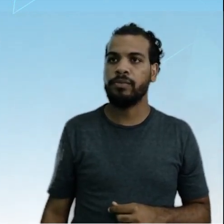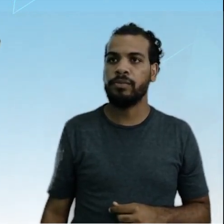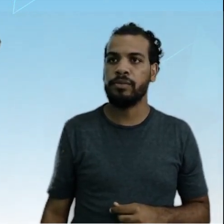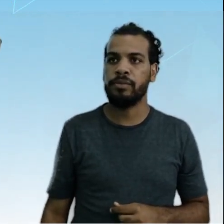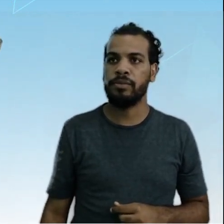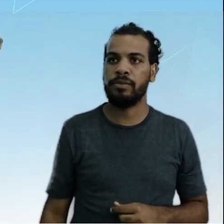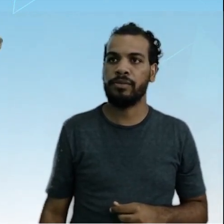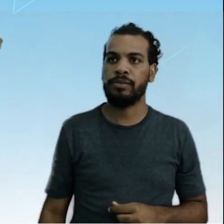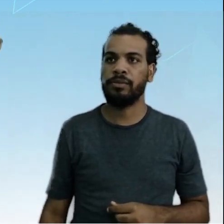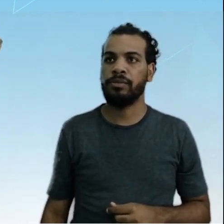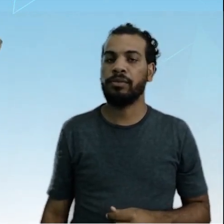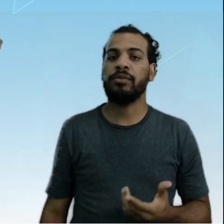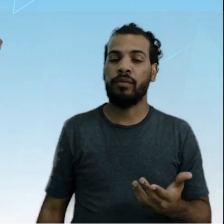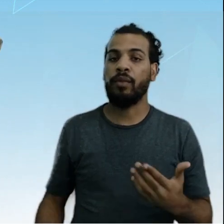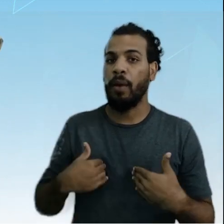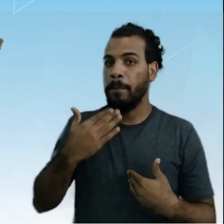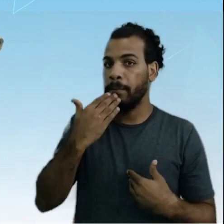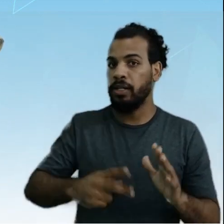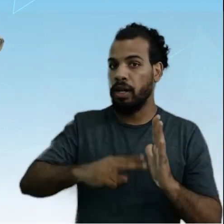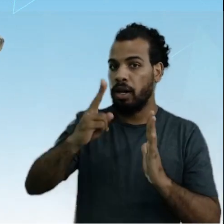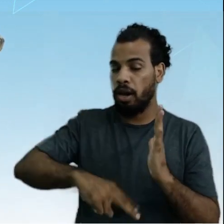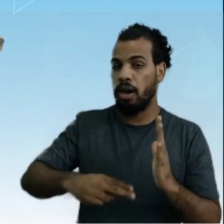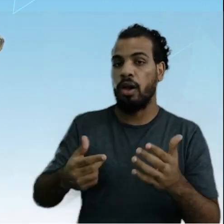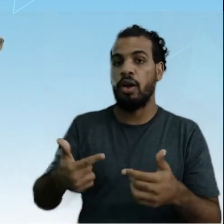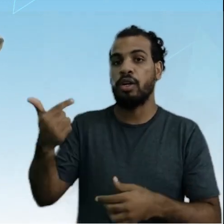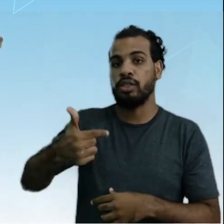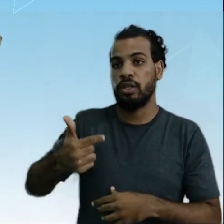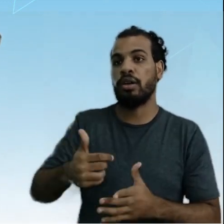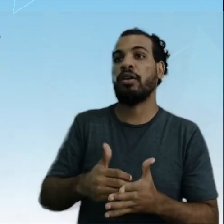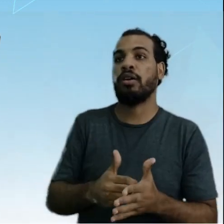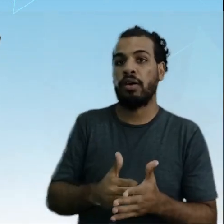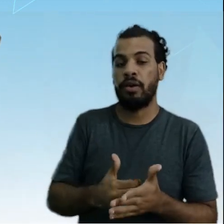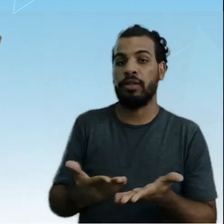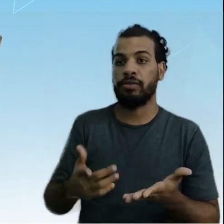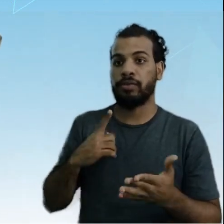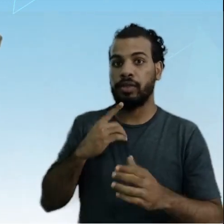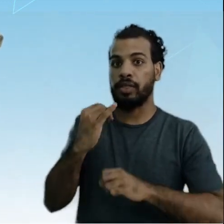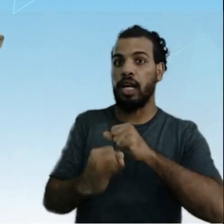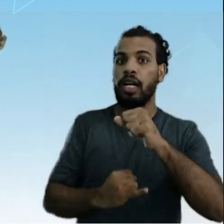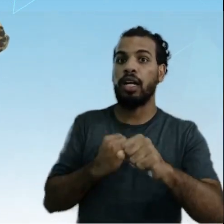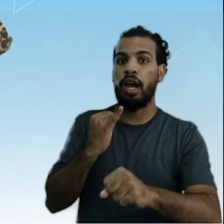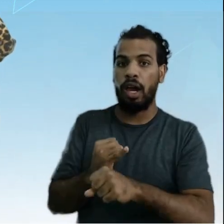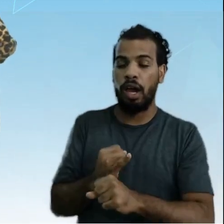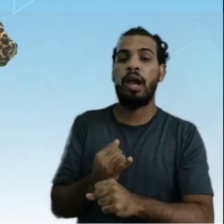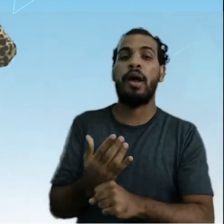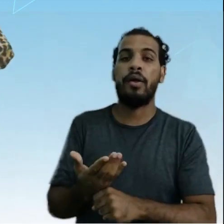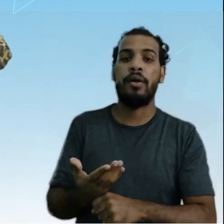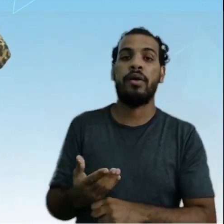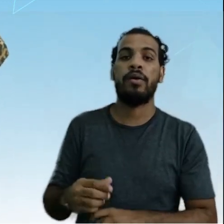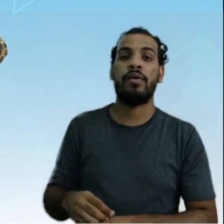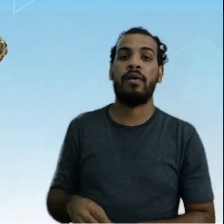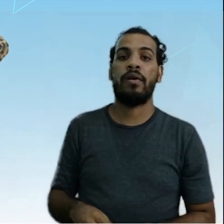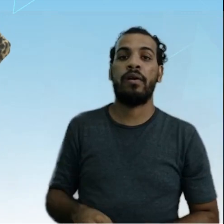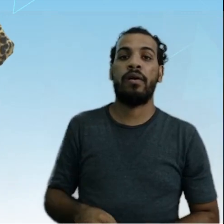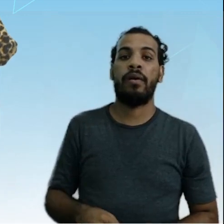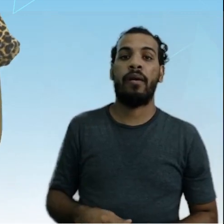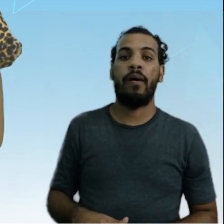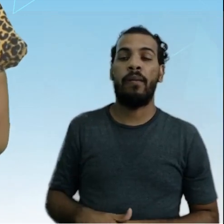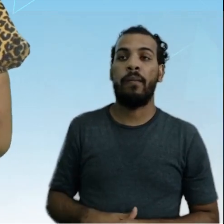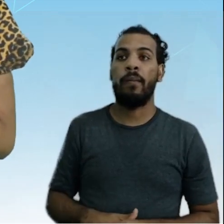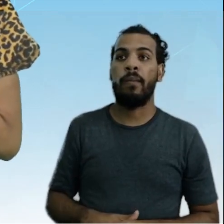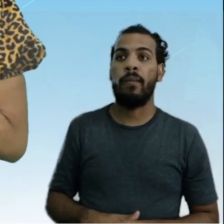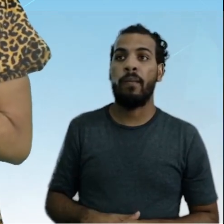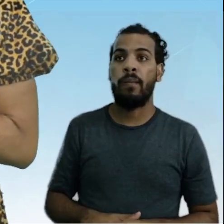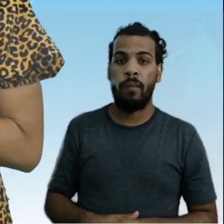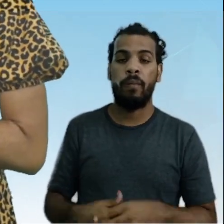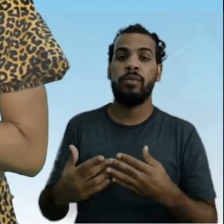eu pedi para ler o segundo tópico para ver essa projeção internacional. Ou seguinte, é Pernambuco, o